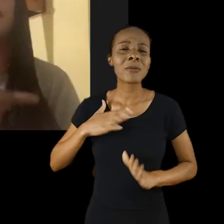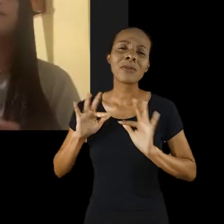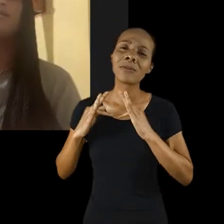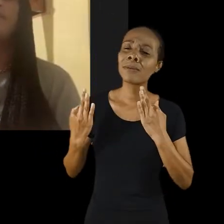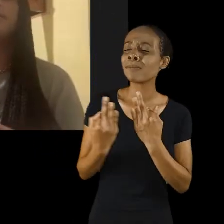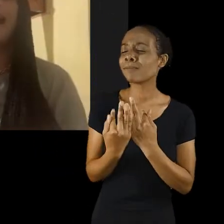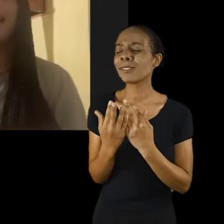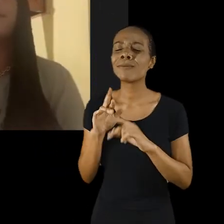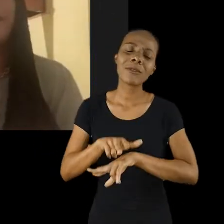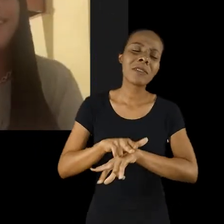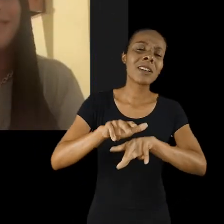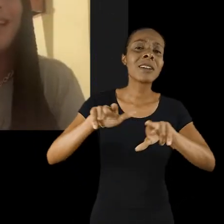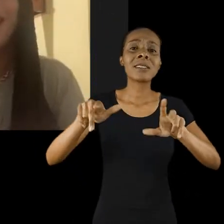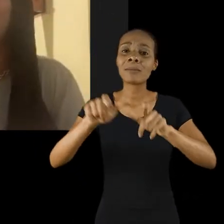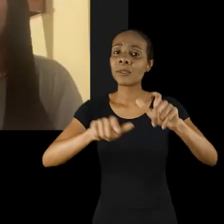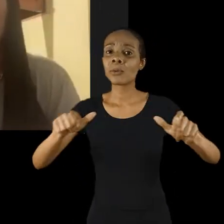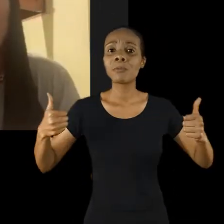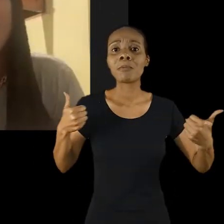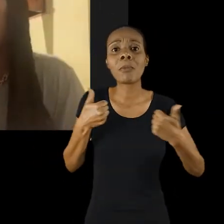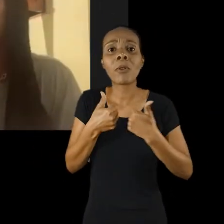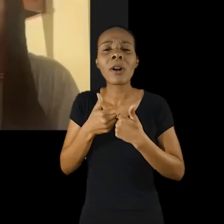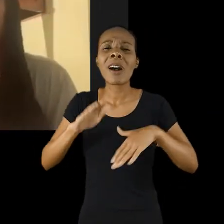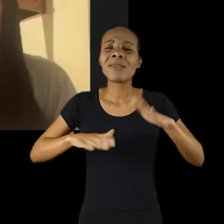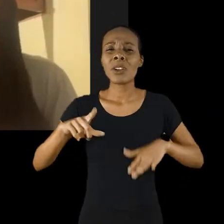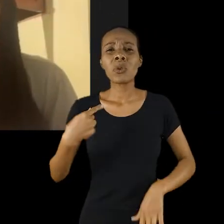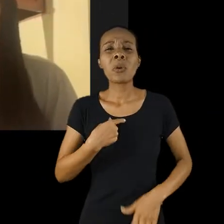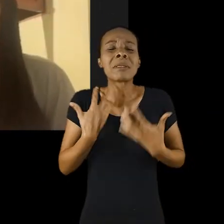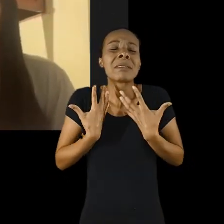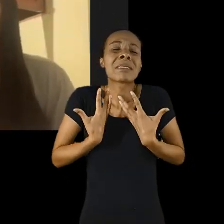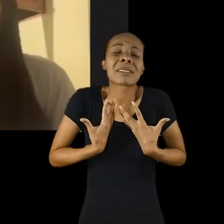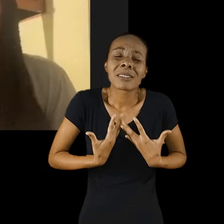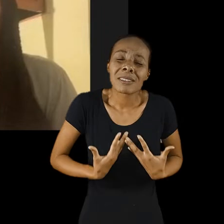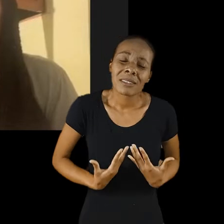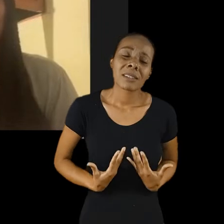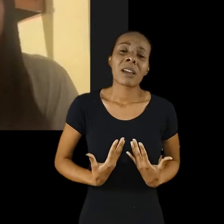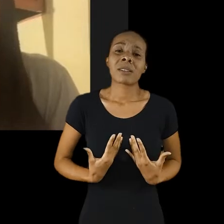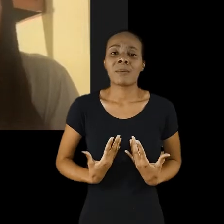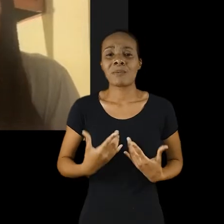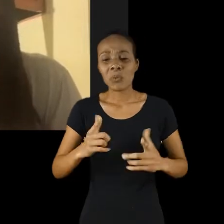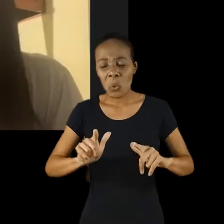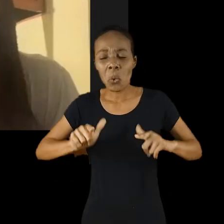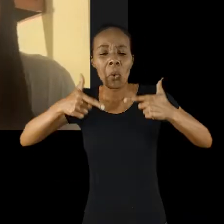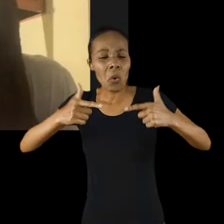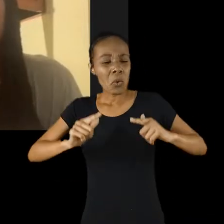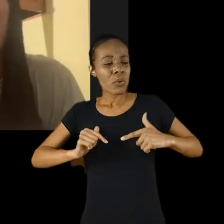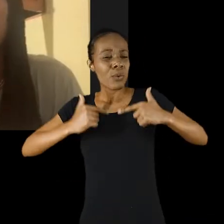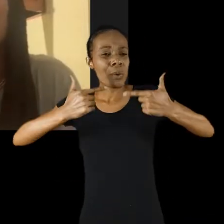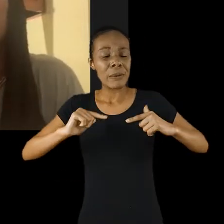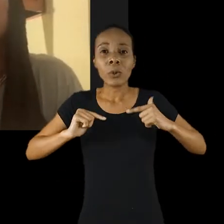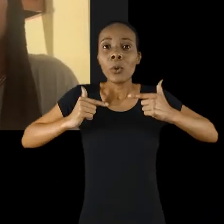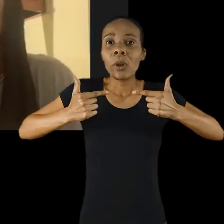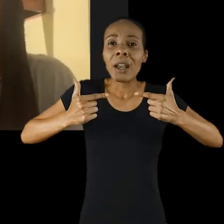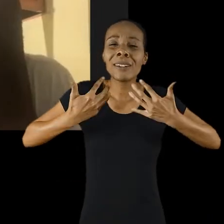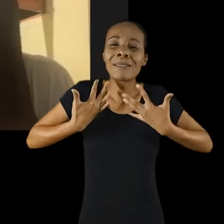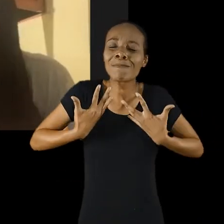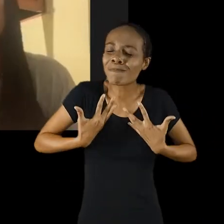início da nossa conversa. Às vezes, a gente cansa de resistir. Às vezes a gente está realmente muito cansada,